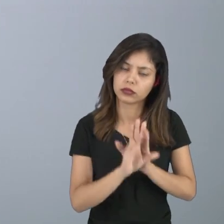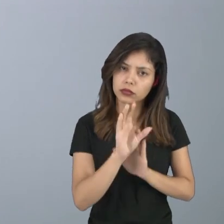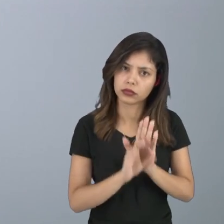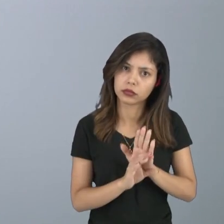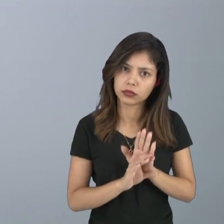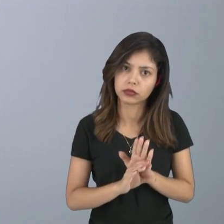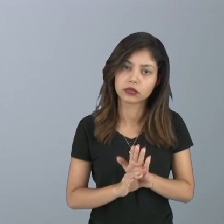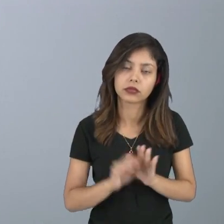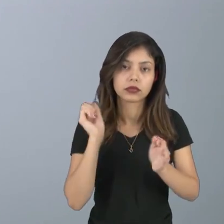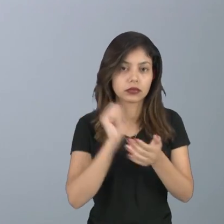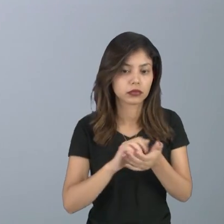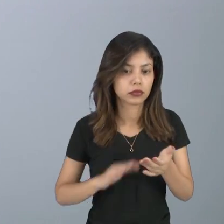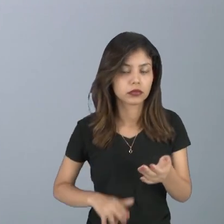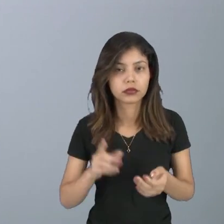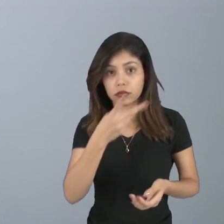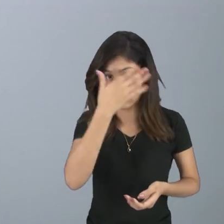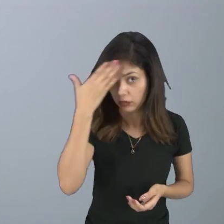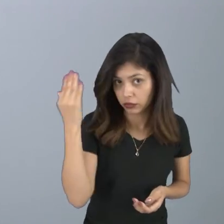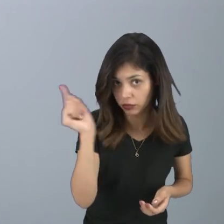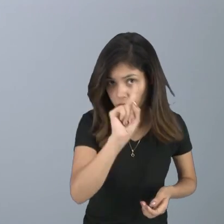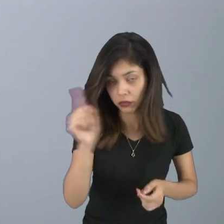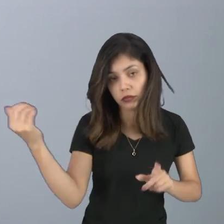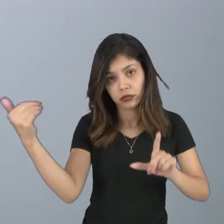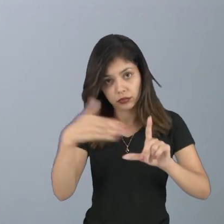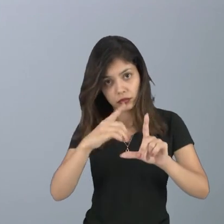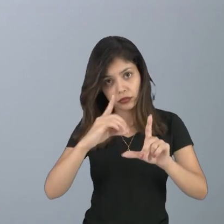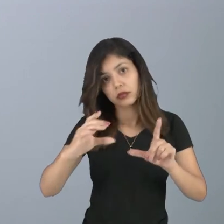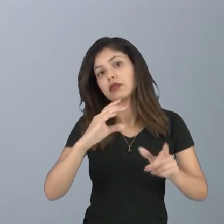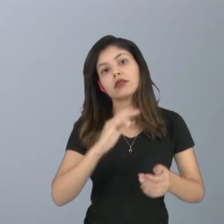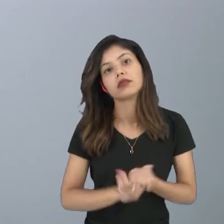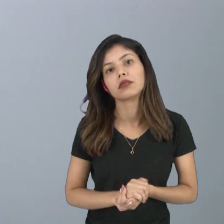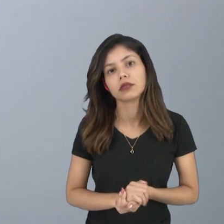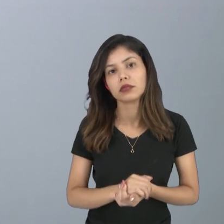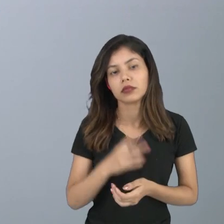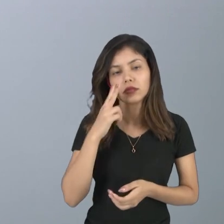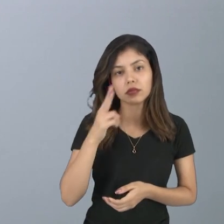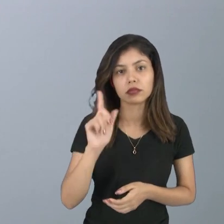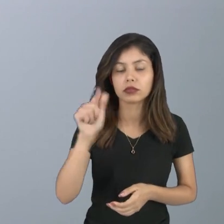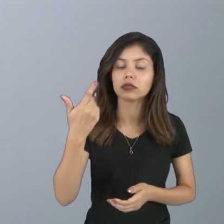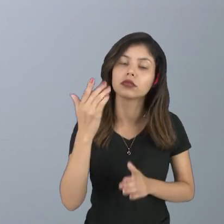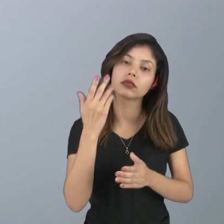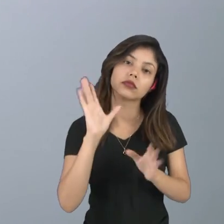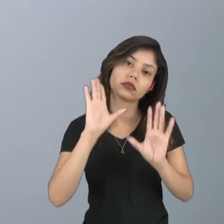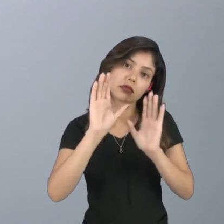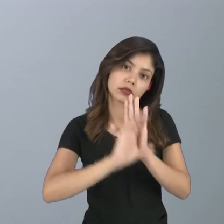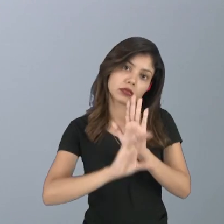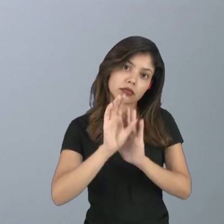conceitos nas atividades. Não deixe de acessar a plataforma Eduque para rever esse e outros